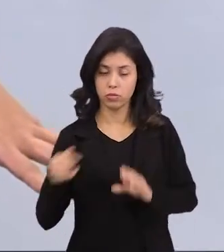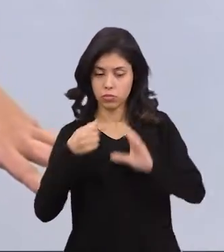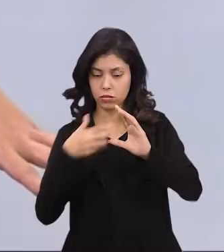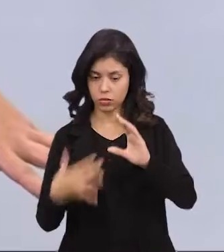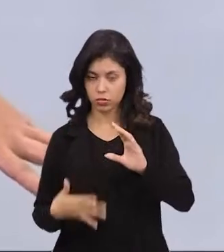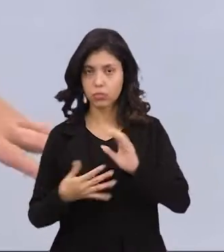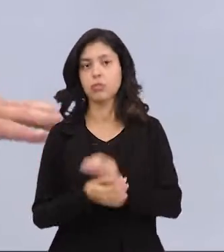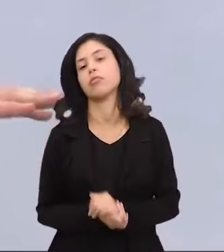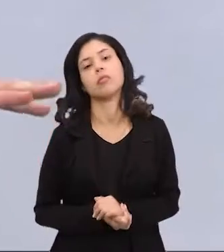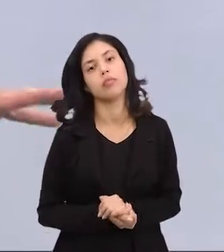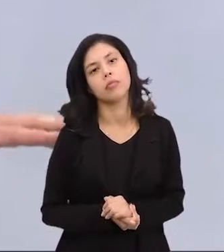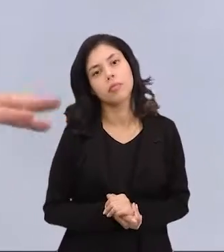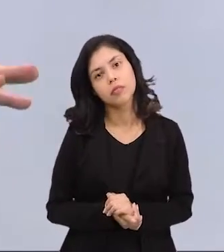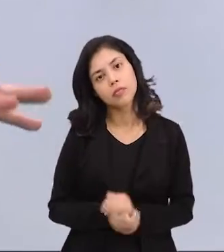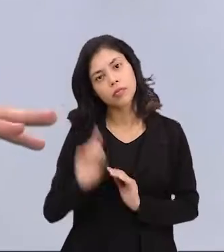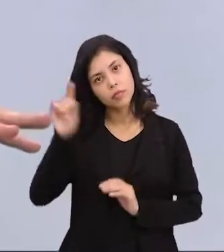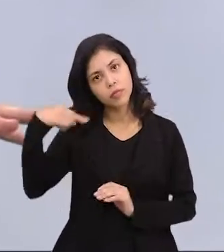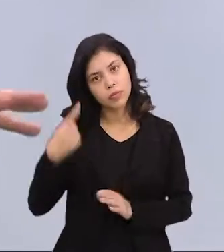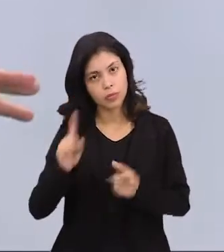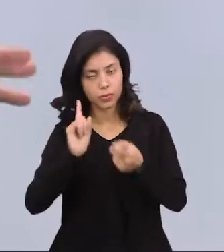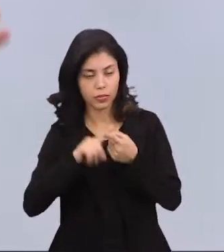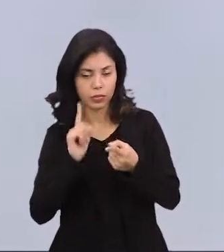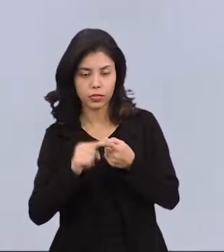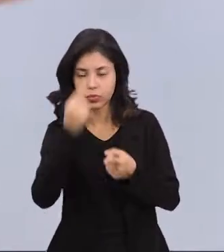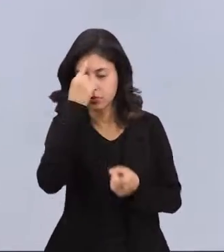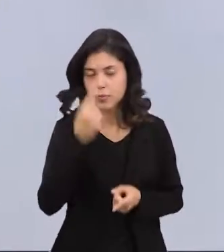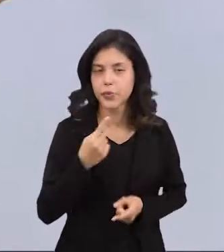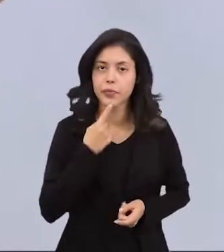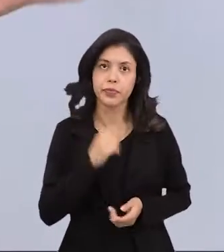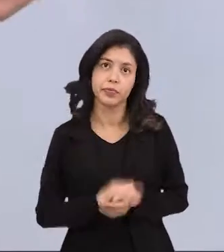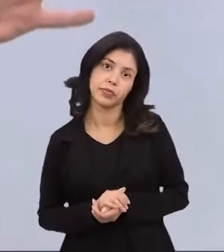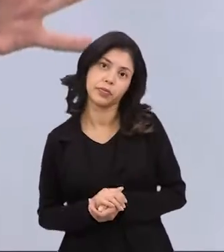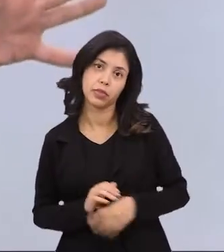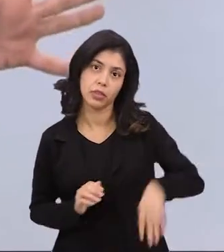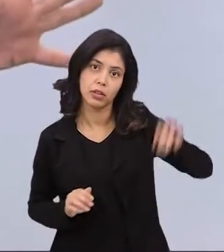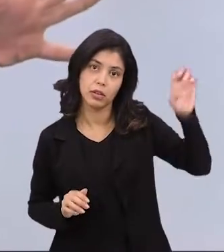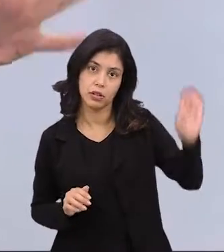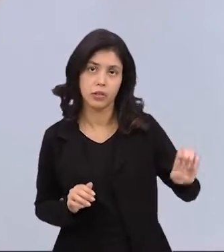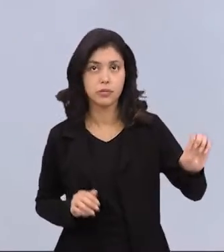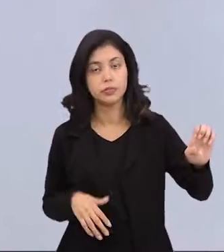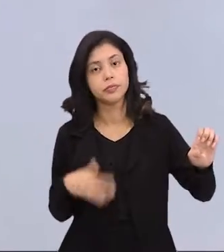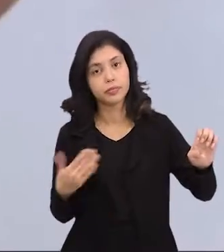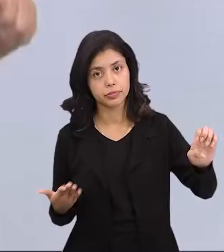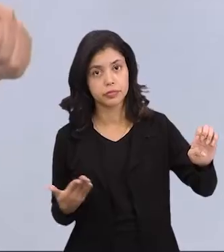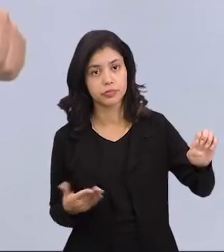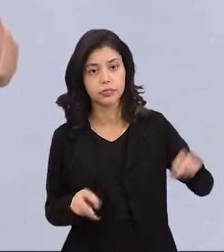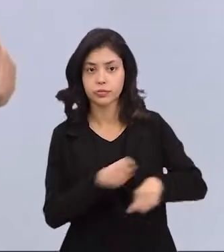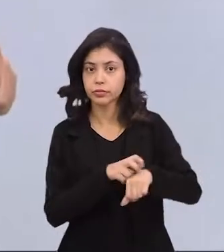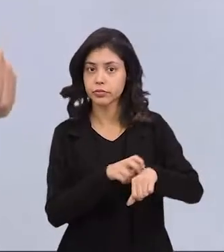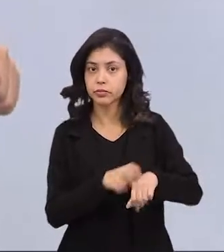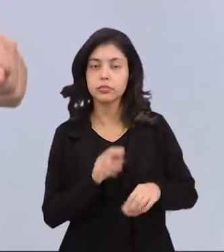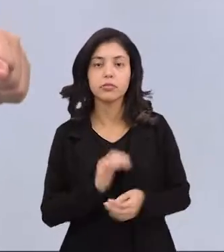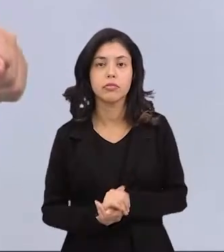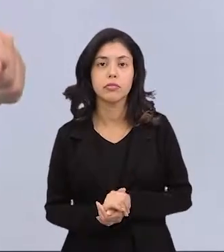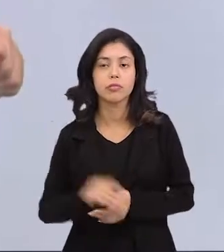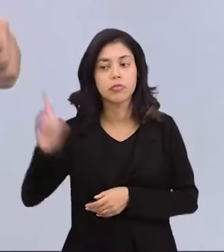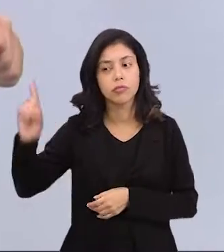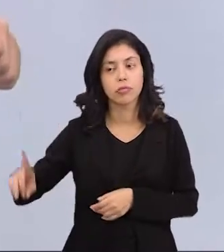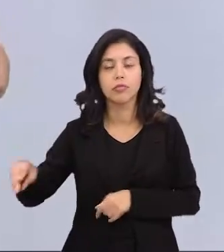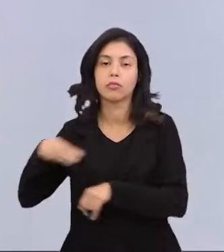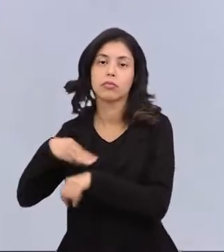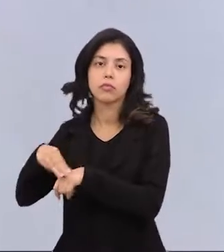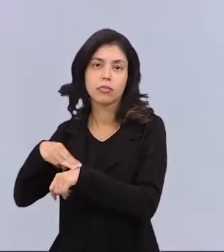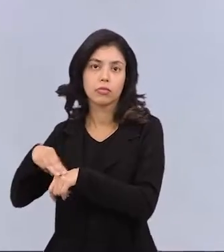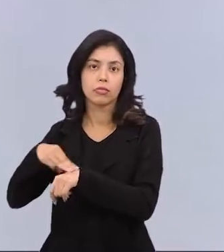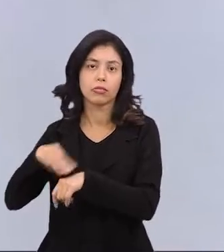espécies. Então, para aquela nossa primeira imagem, o lado esquerdo aqui ficou verde e o lado direito é o